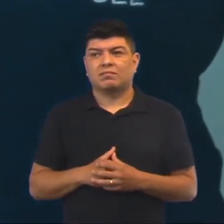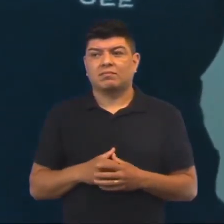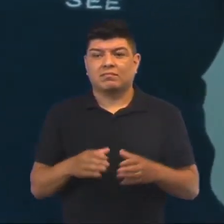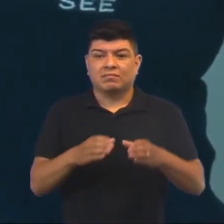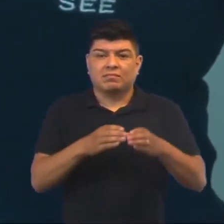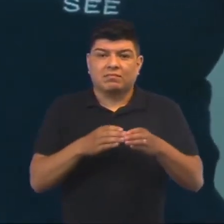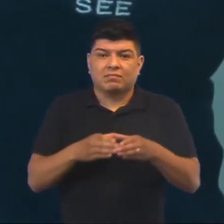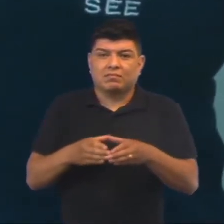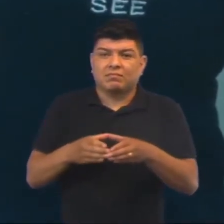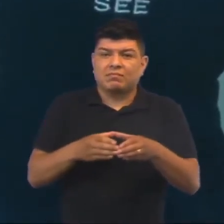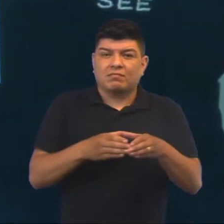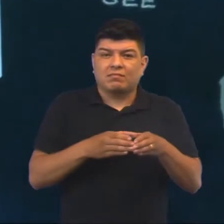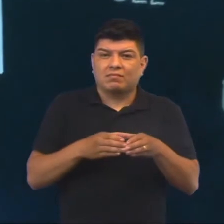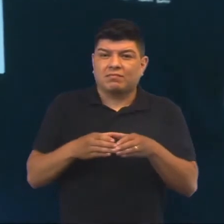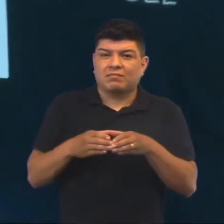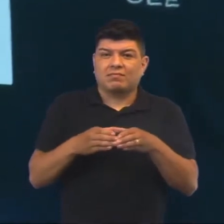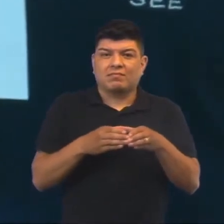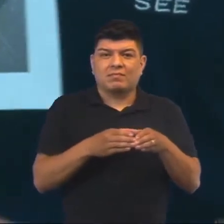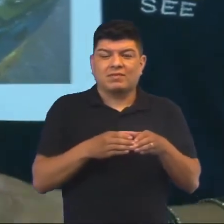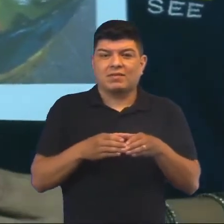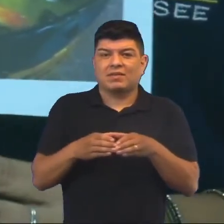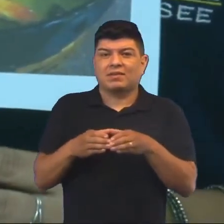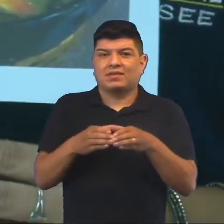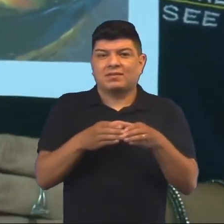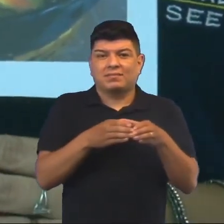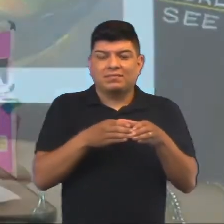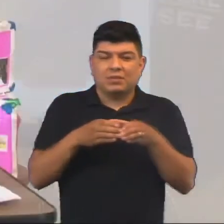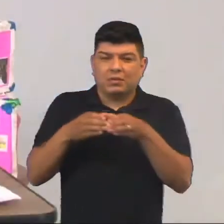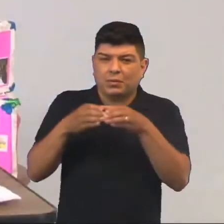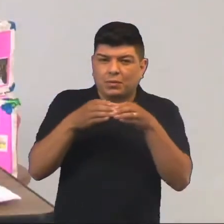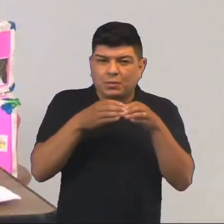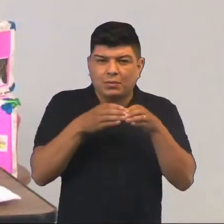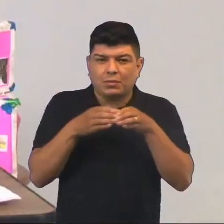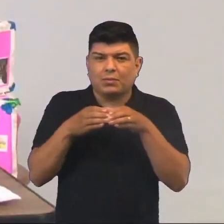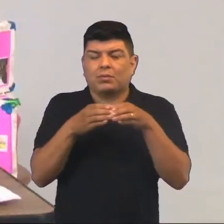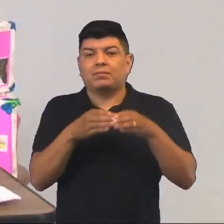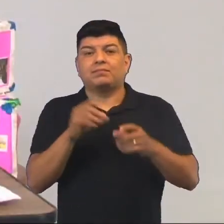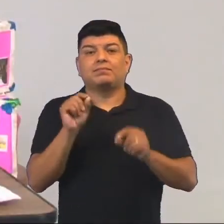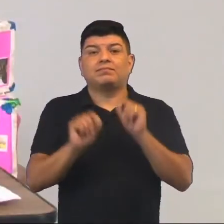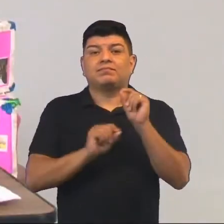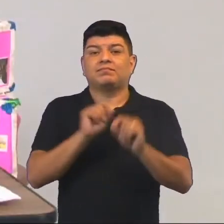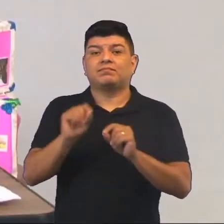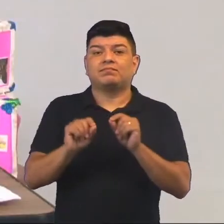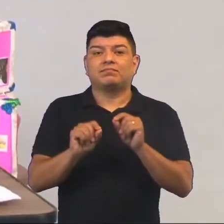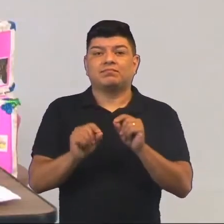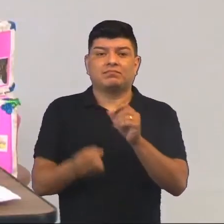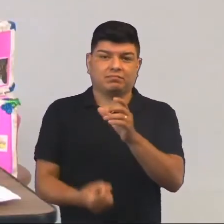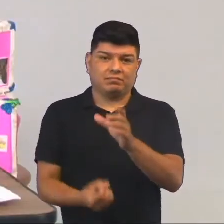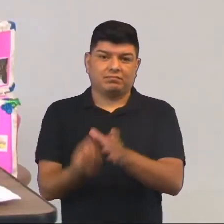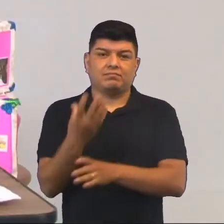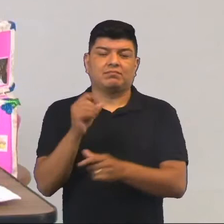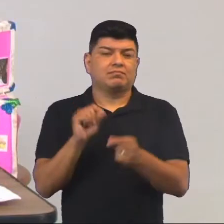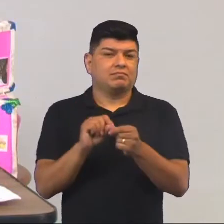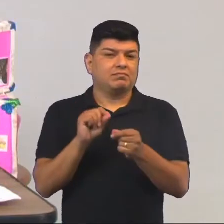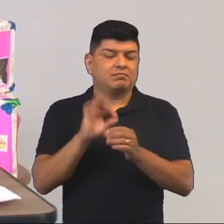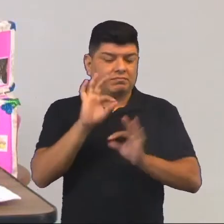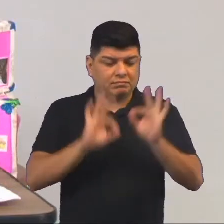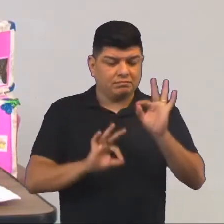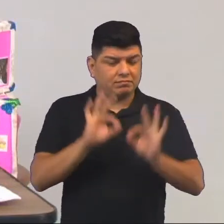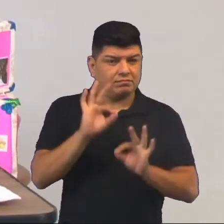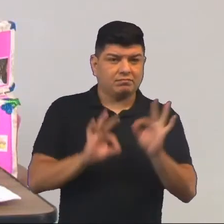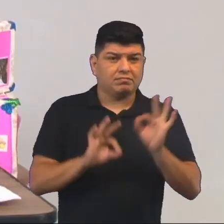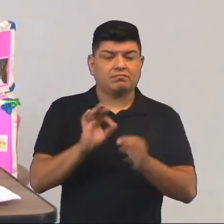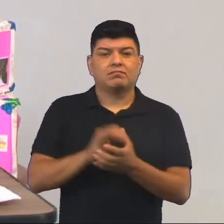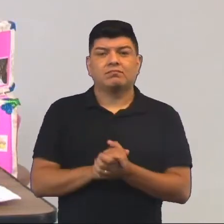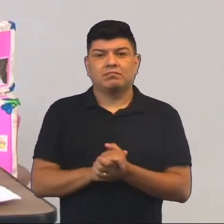o tacacá. Muito bem, o tacacá. O tacacá é feito a partir de quê? O tacacá, ele